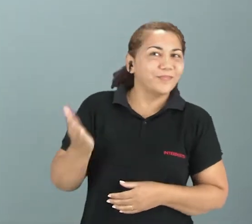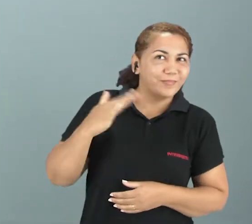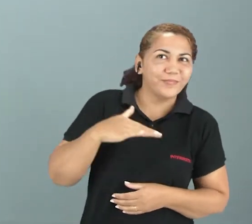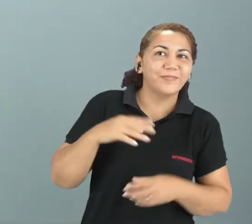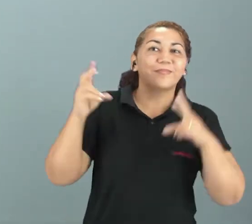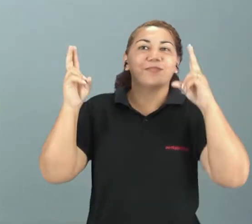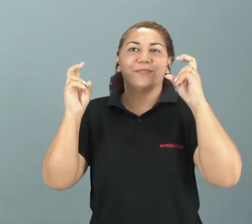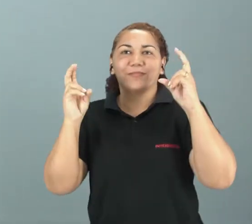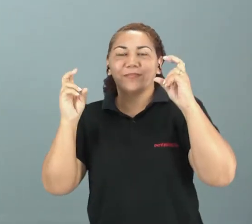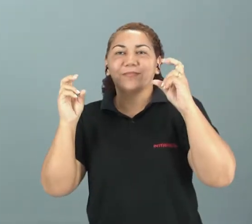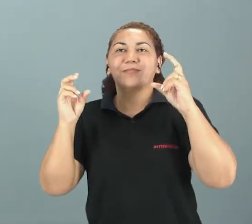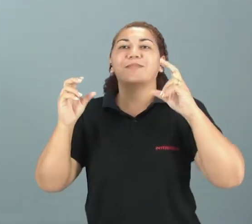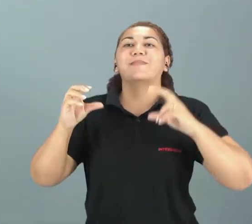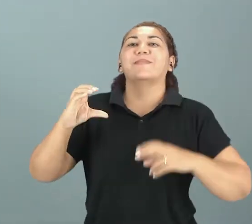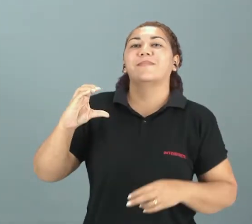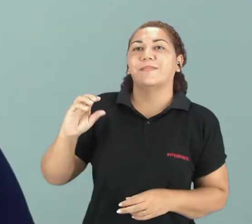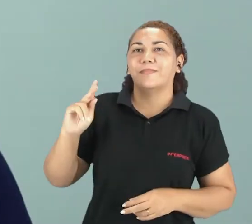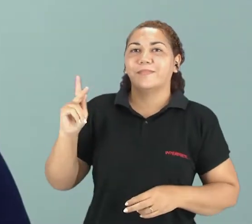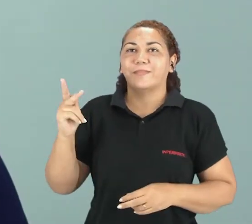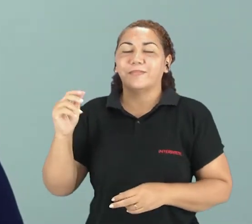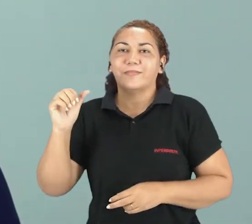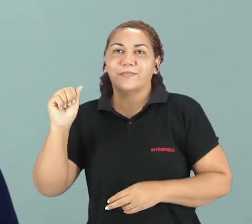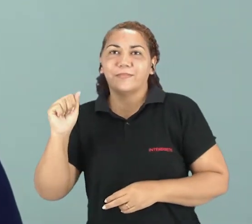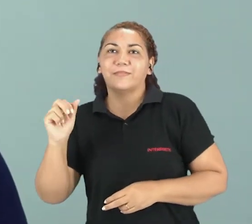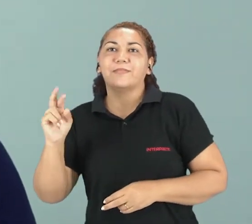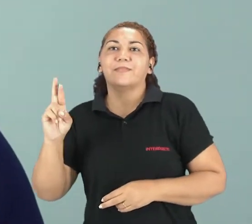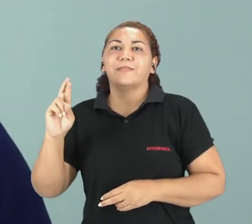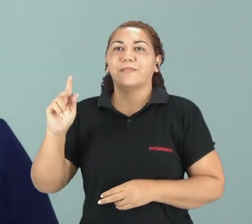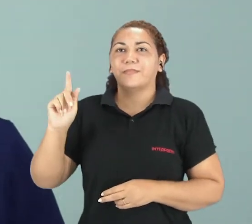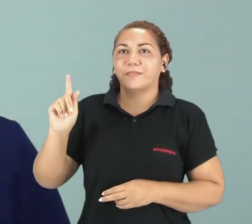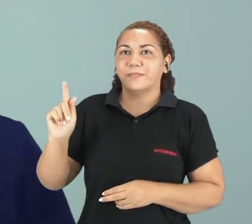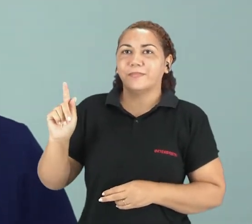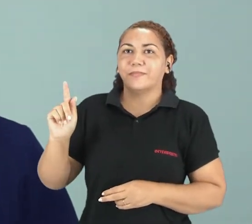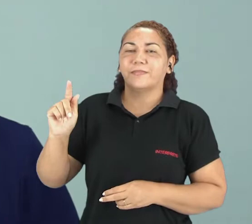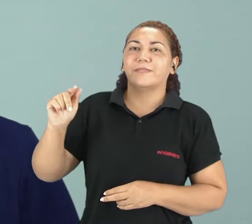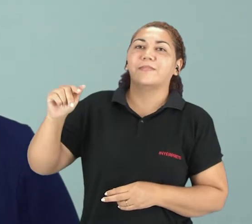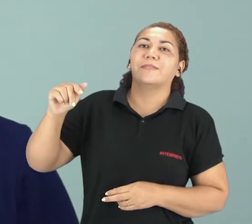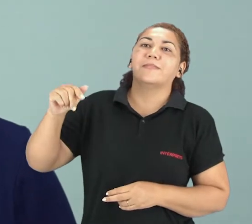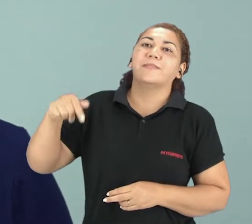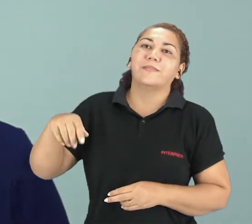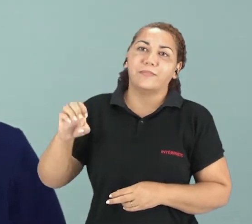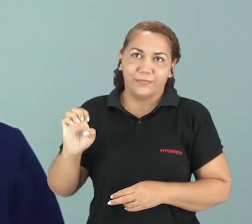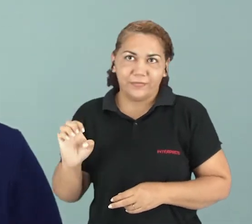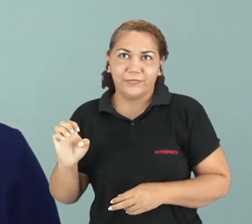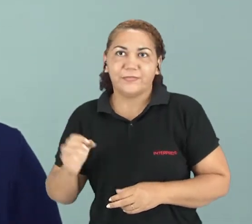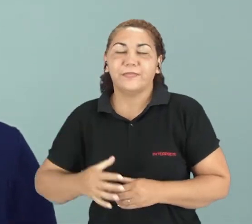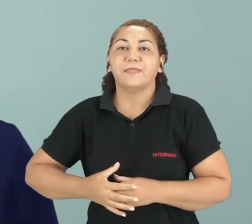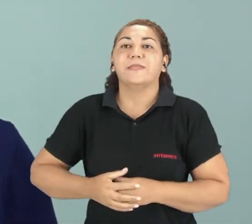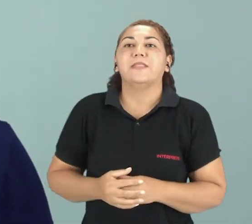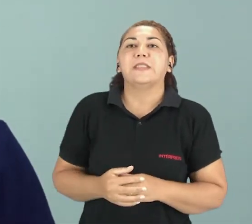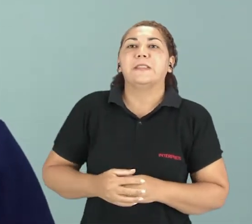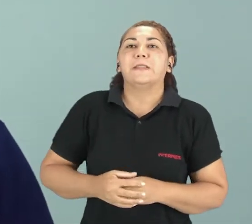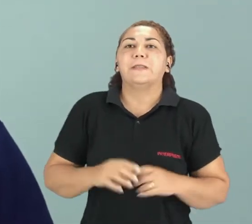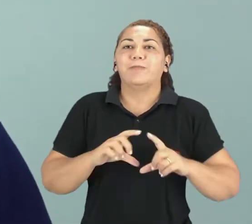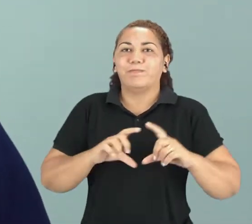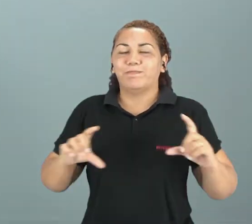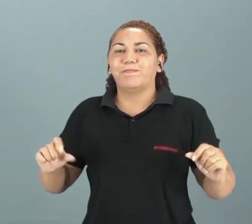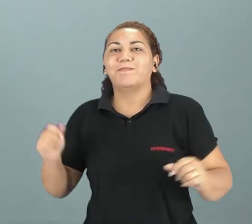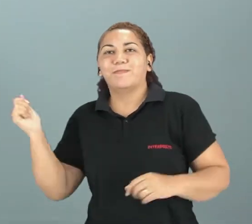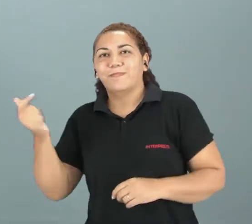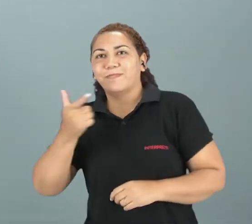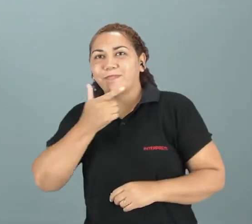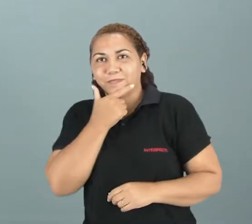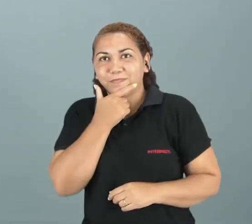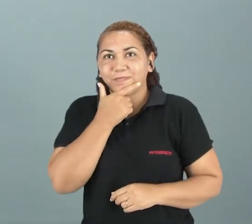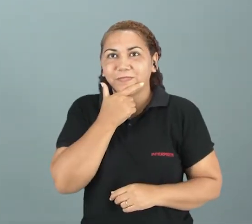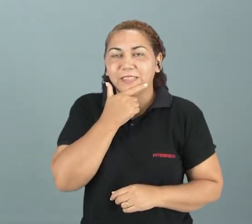aula é charge, um gênero textual que requer imagem, desenho. Não é um texto só, coisas escritas,